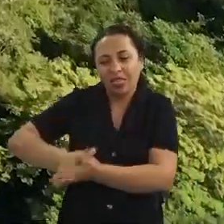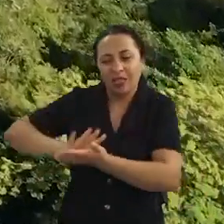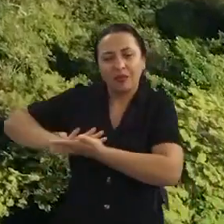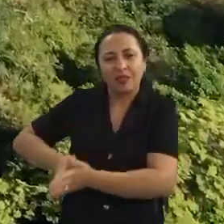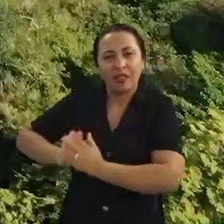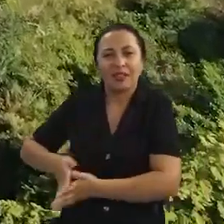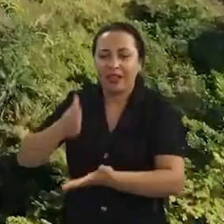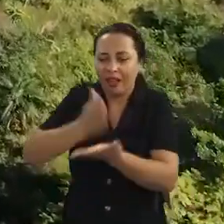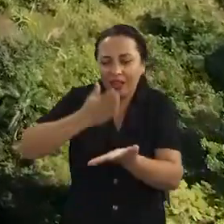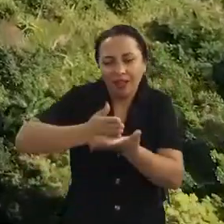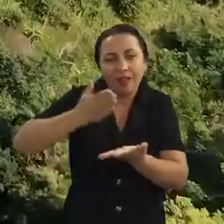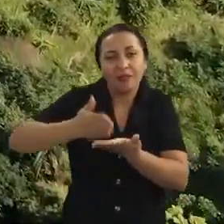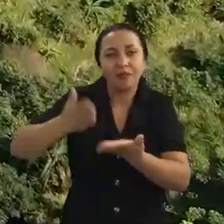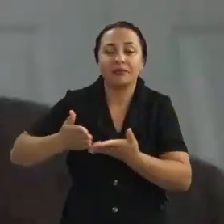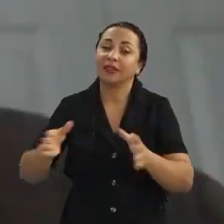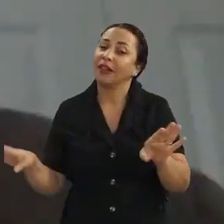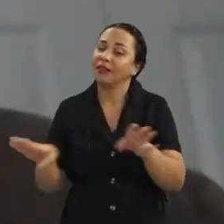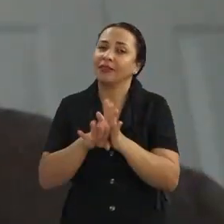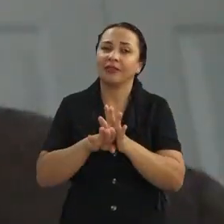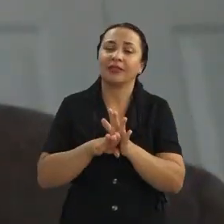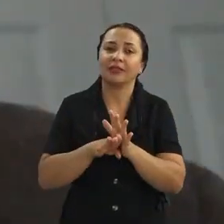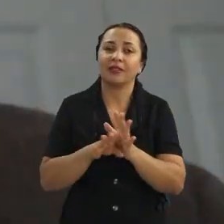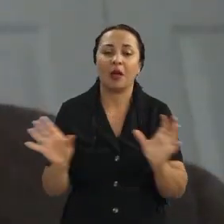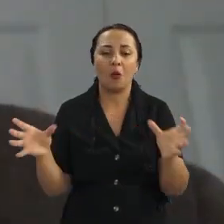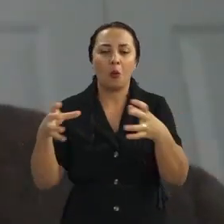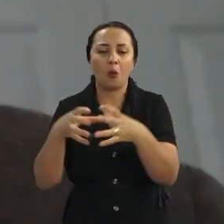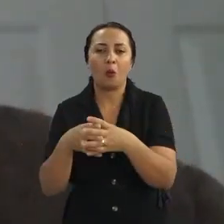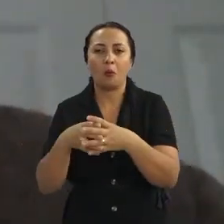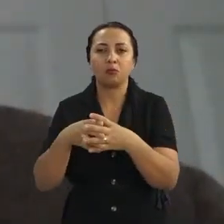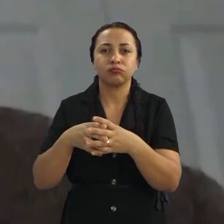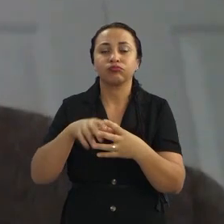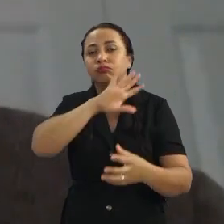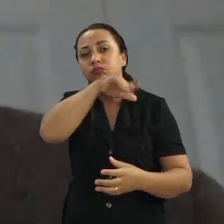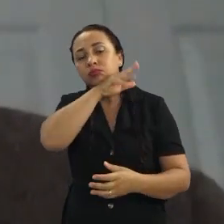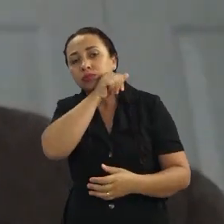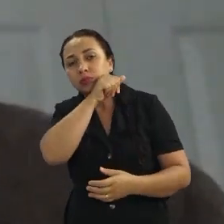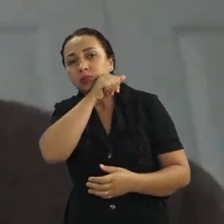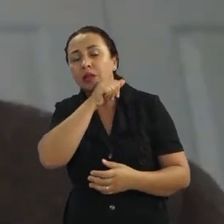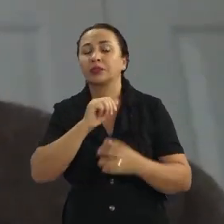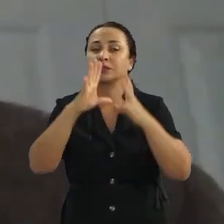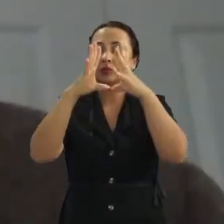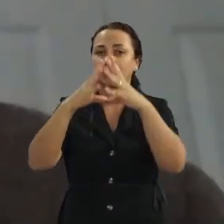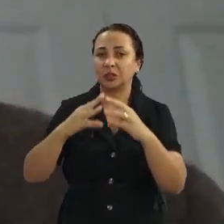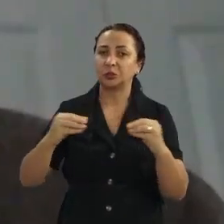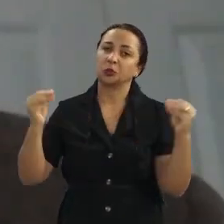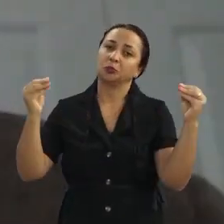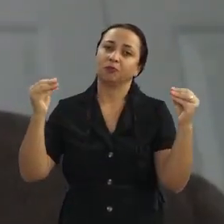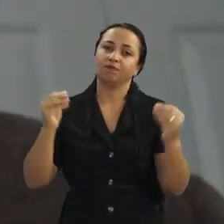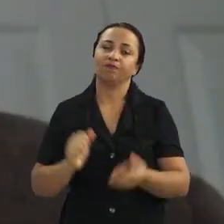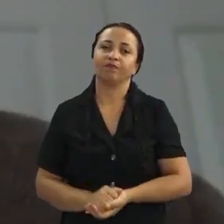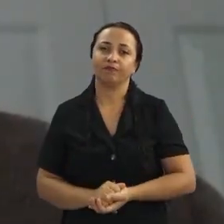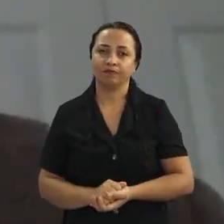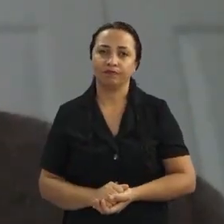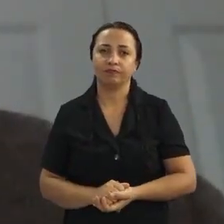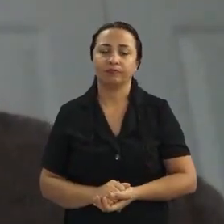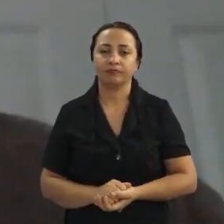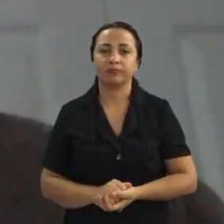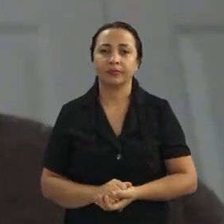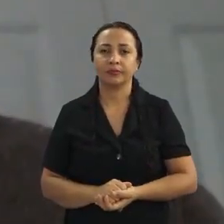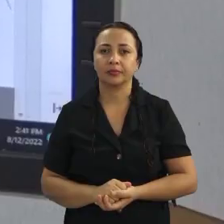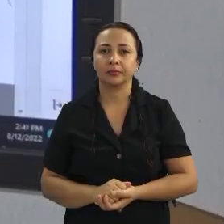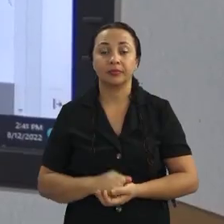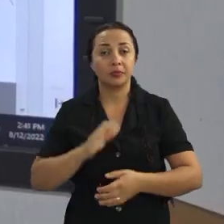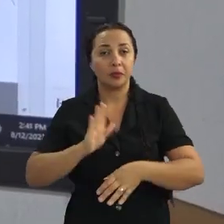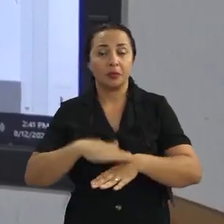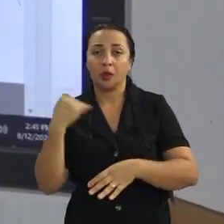ser sobre exploradas e fragmentadas até que essas populações de primatas que habitam essas áreas se torna extintas